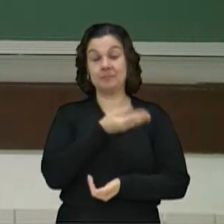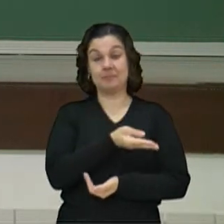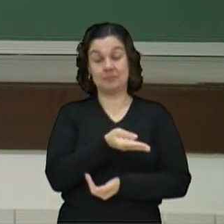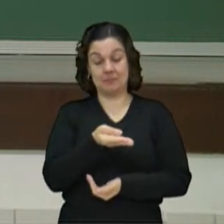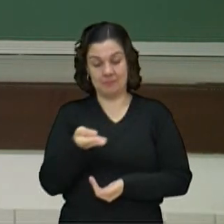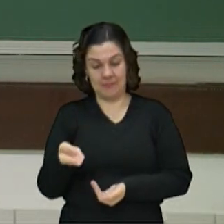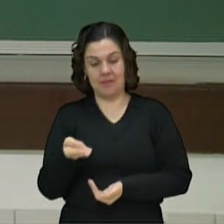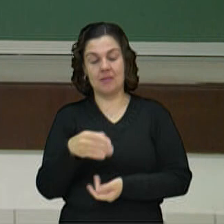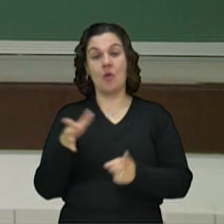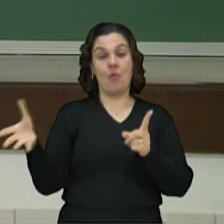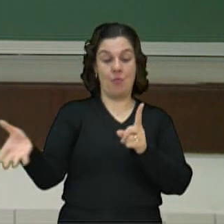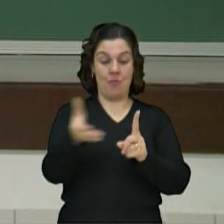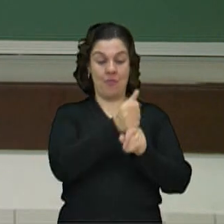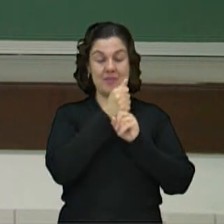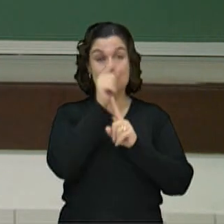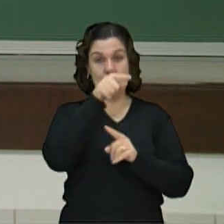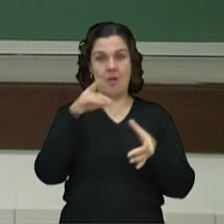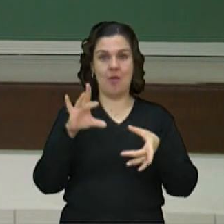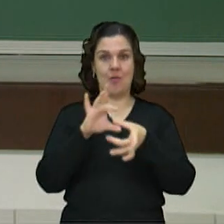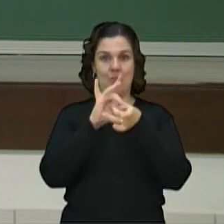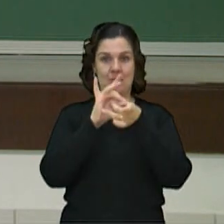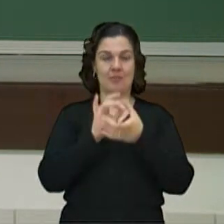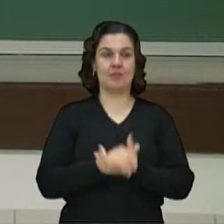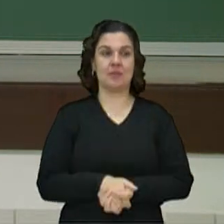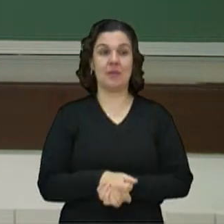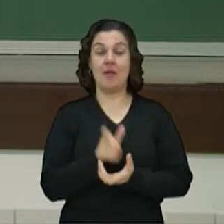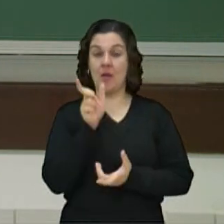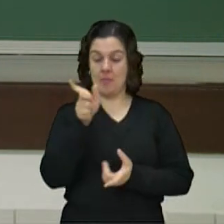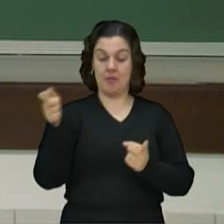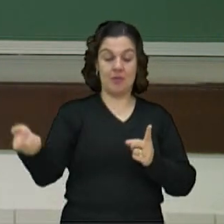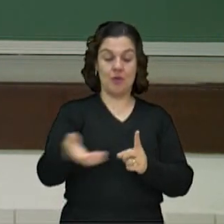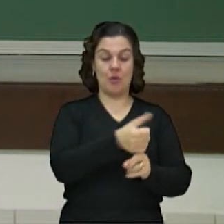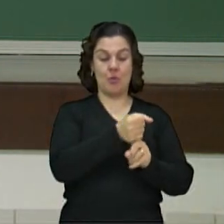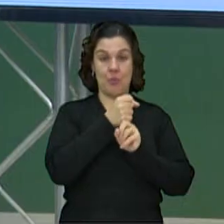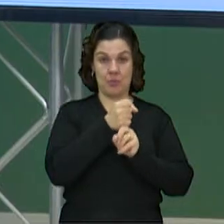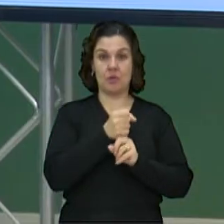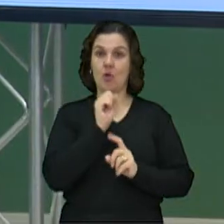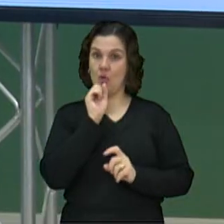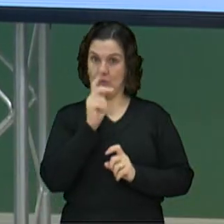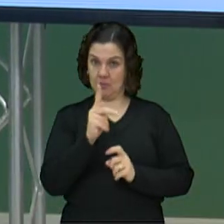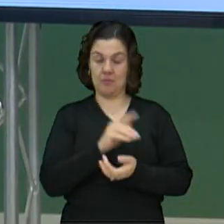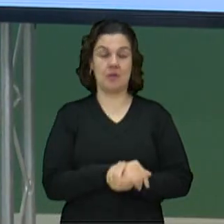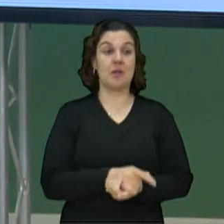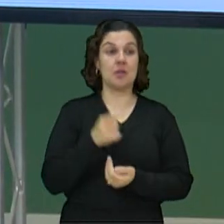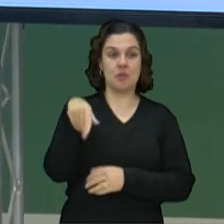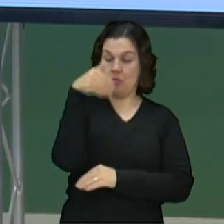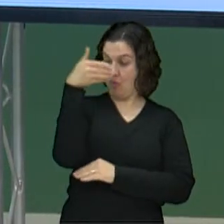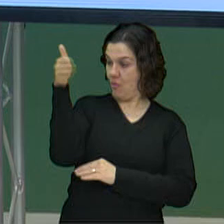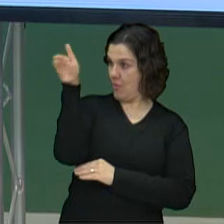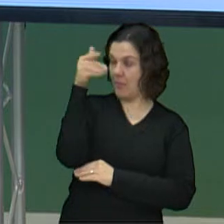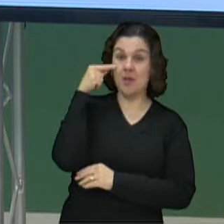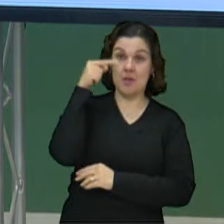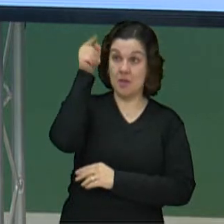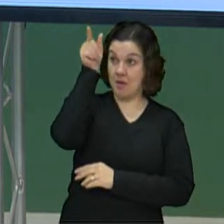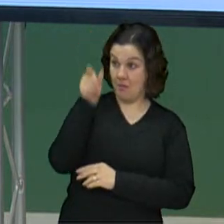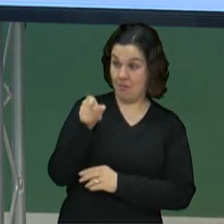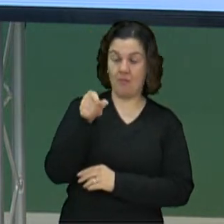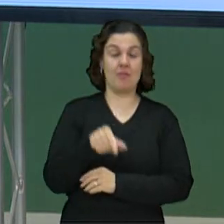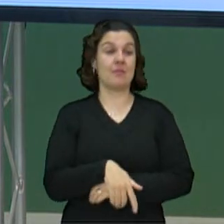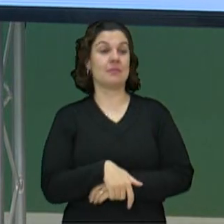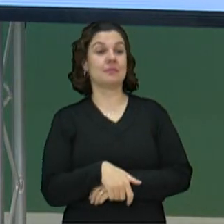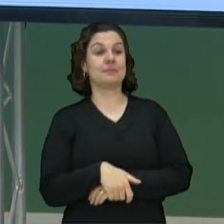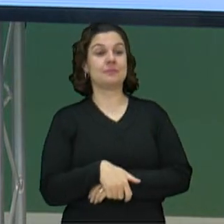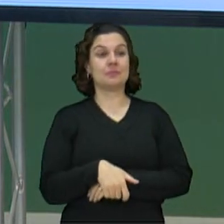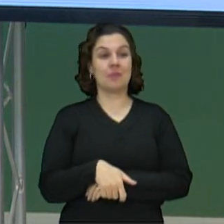essa união. A palavra fascismo, então, traz muita ideia de união. Aqui, na bandeira do Partido Fascista